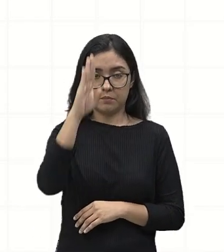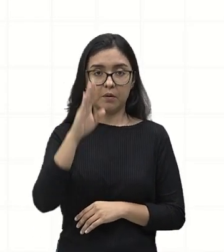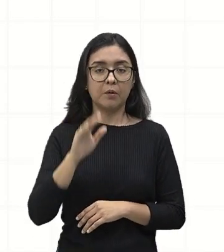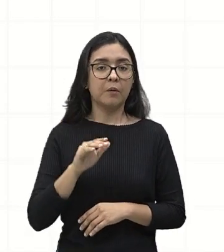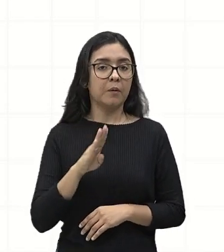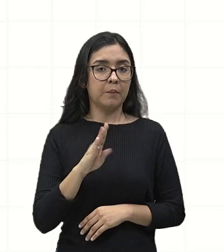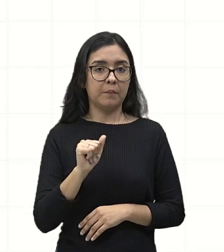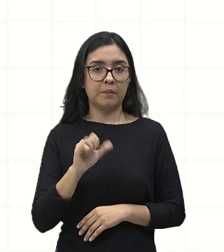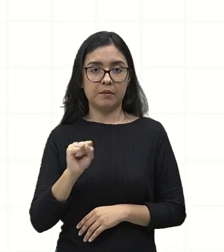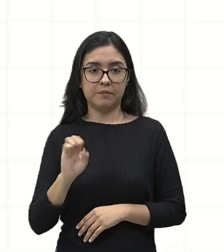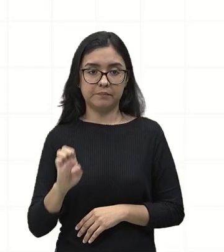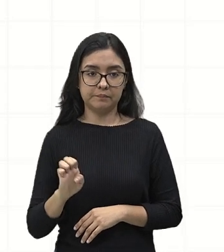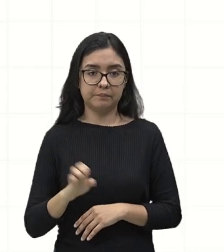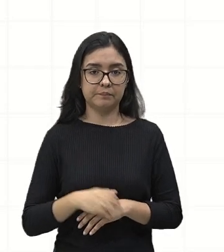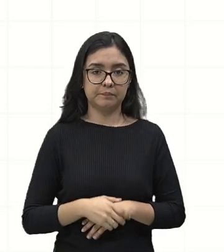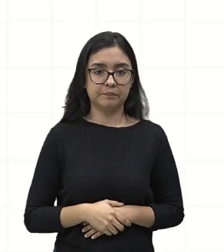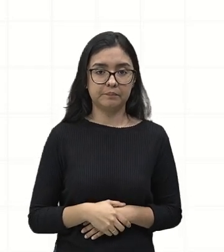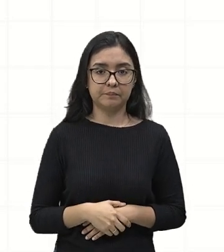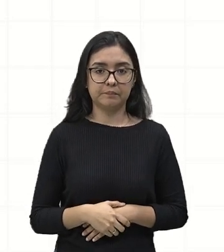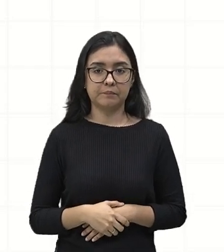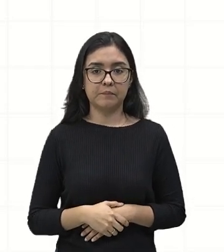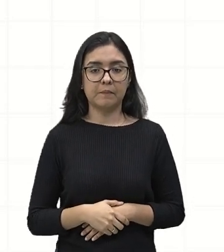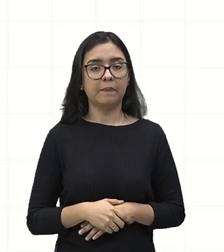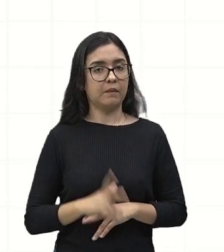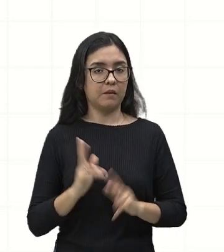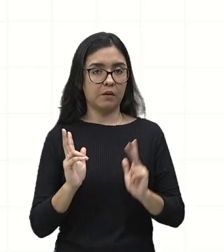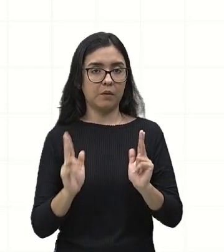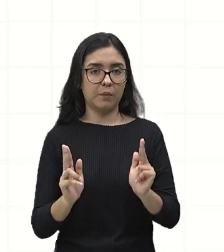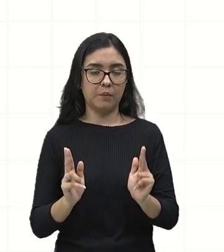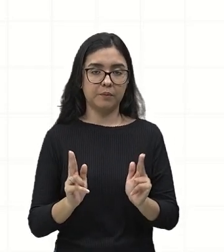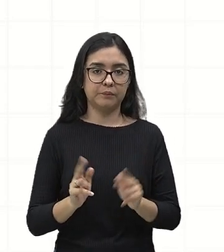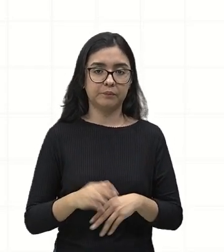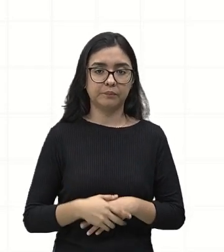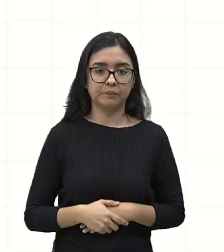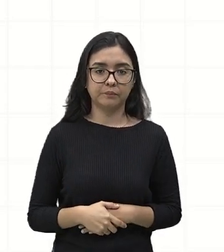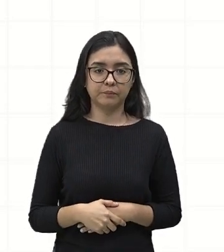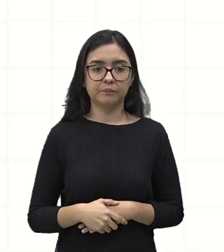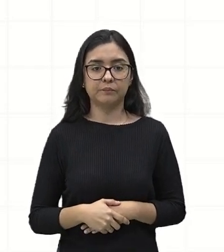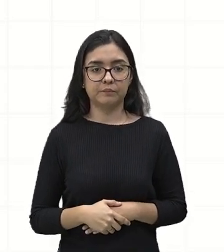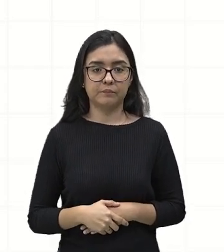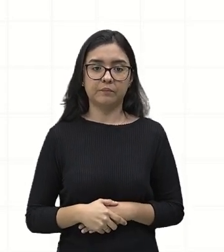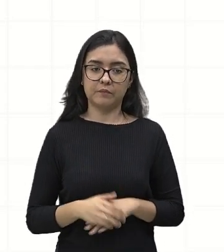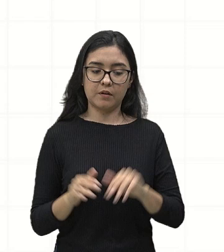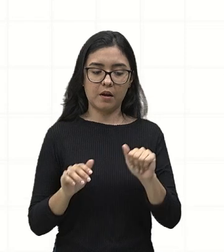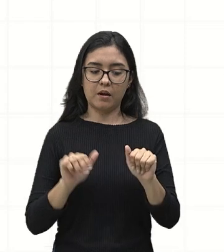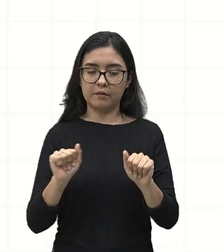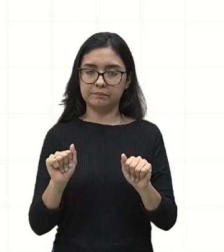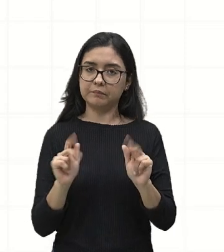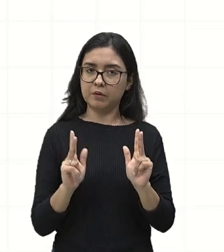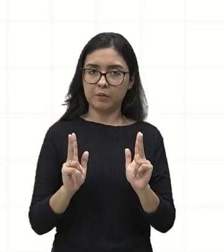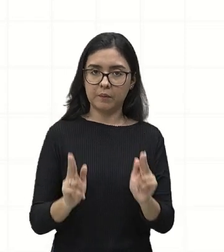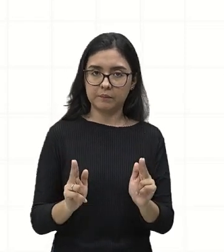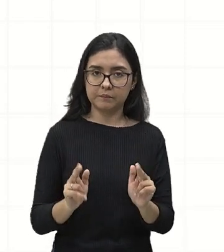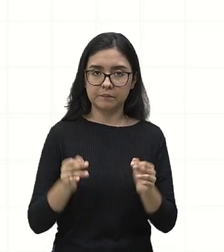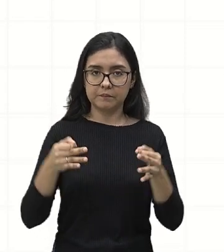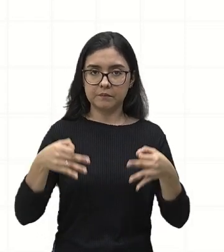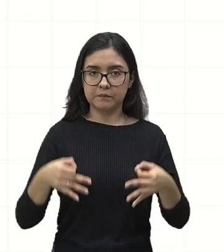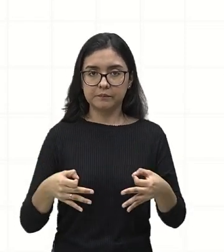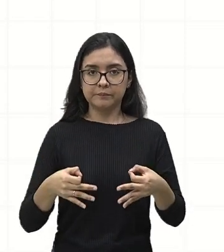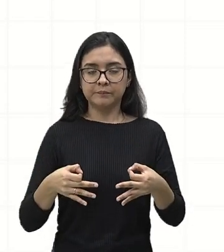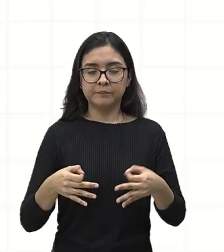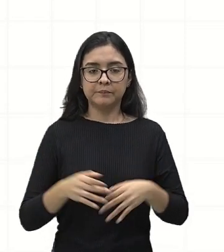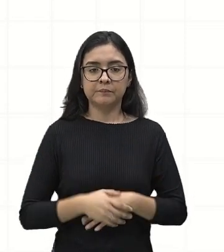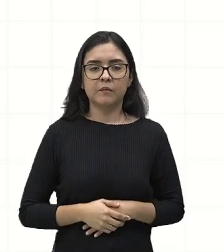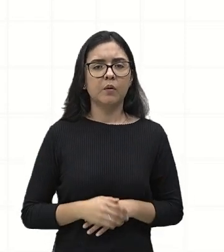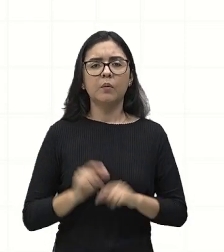produto, multiplicação de potências de mesma base. Olha, as bases são iguais a. O que